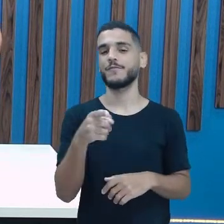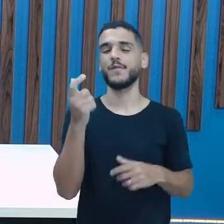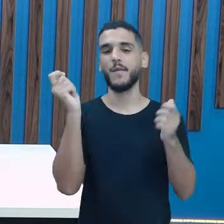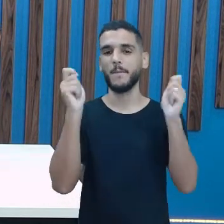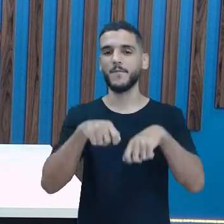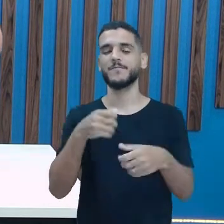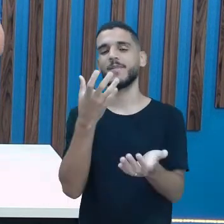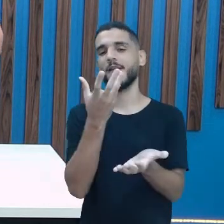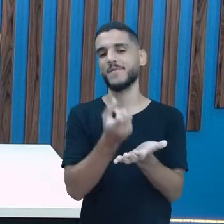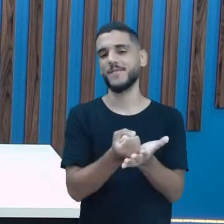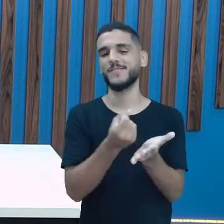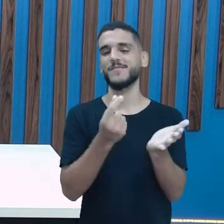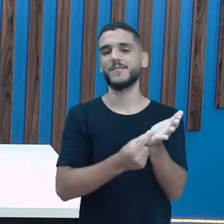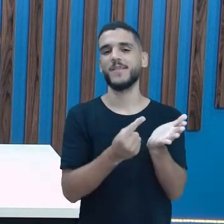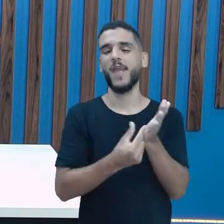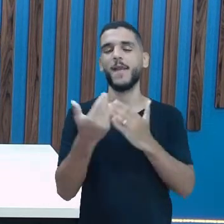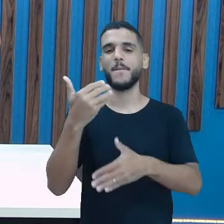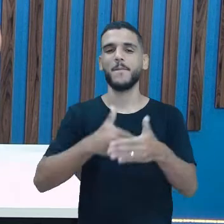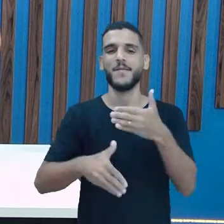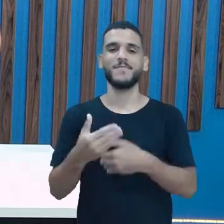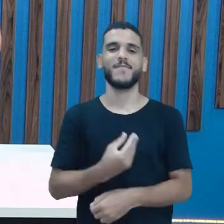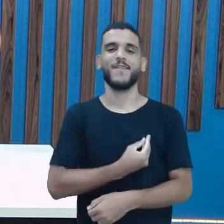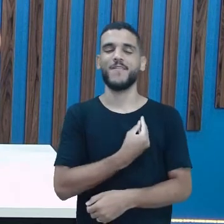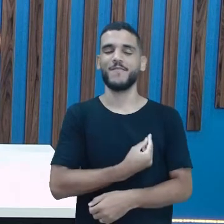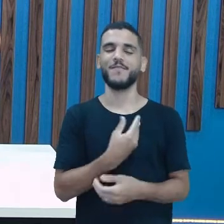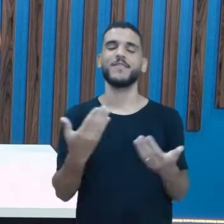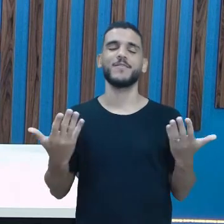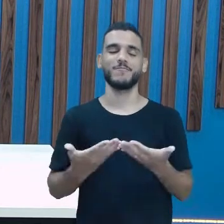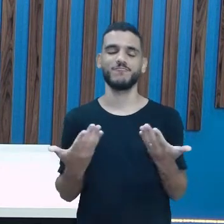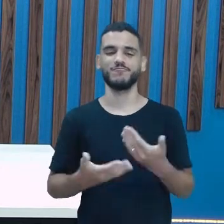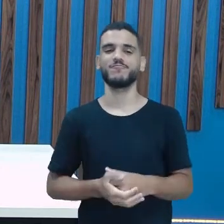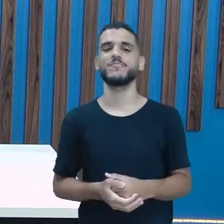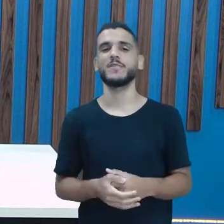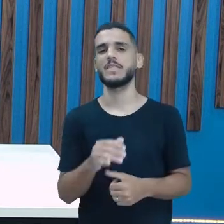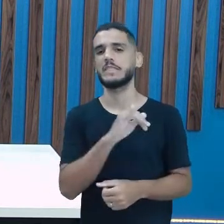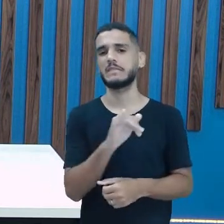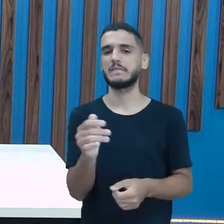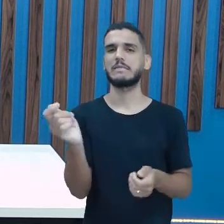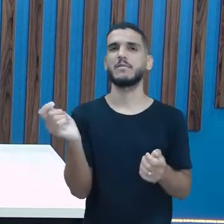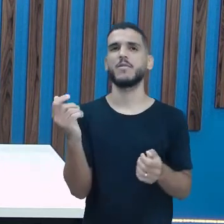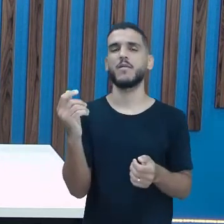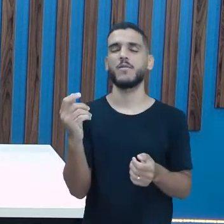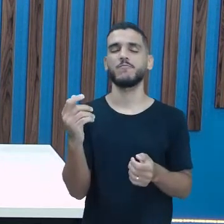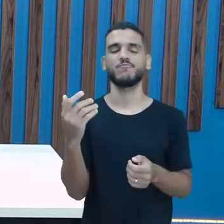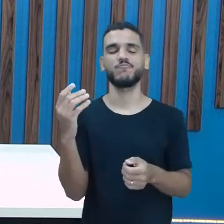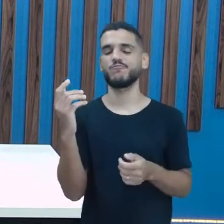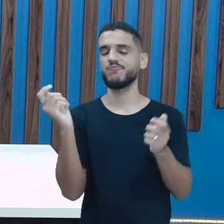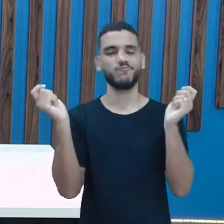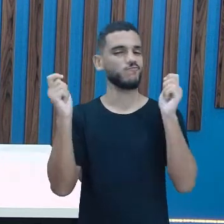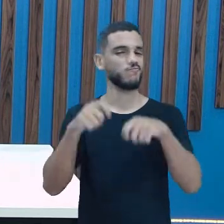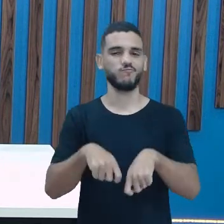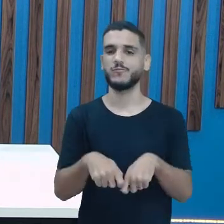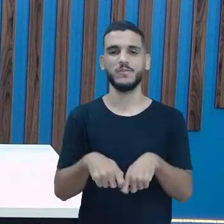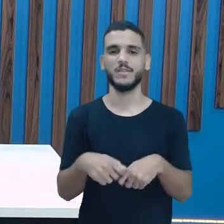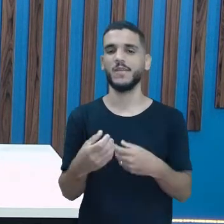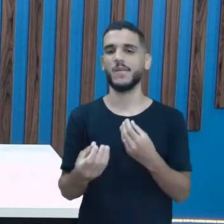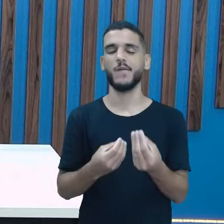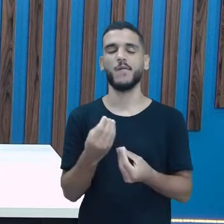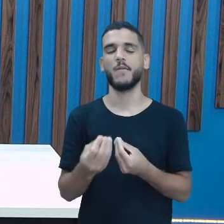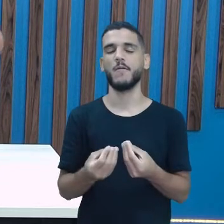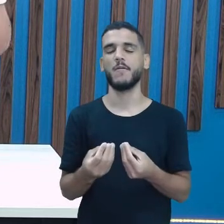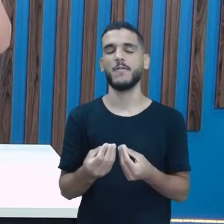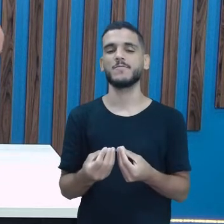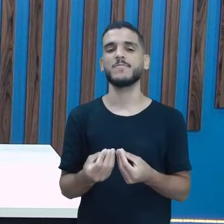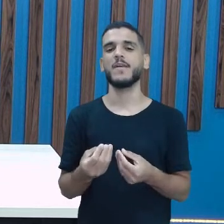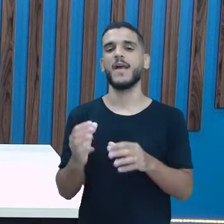baixar o aplicativo e participar ao vivo aqui conosco. Se você não conseguir assistir essa aula ao vivo, você pode assistir a